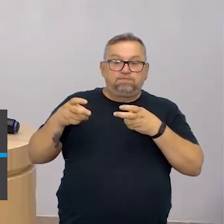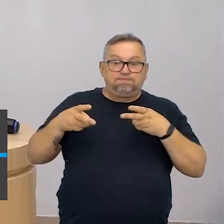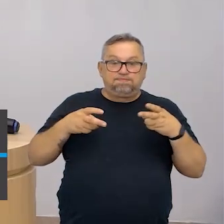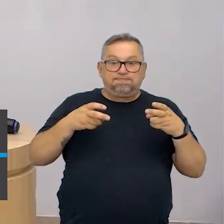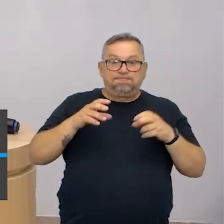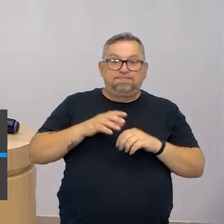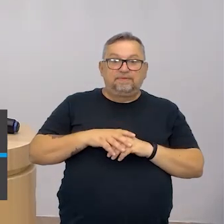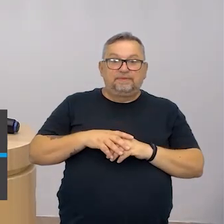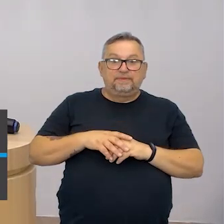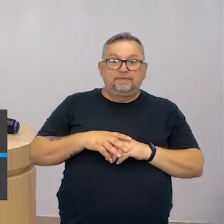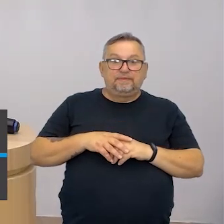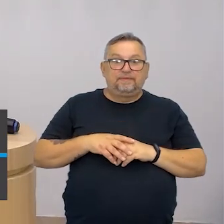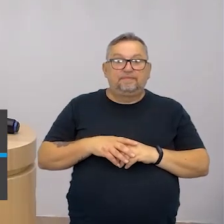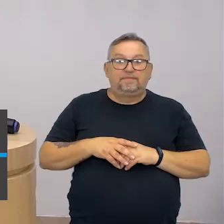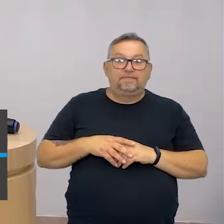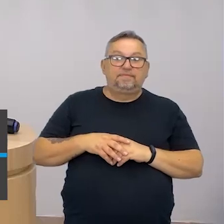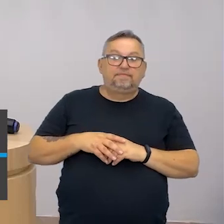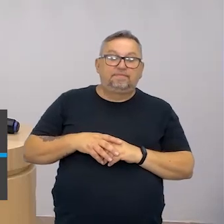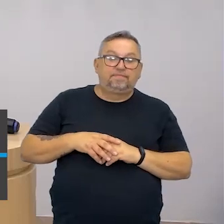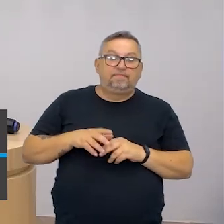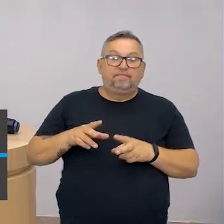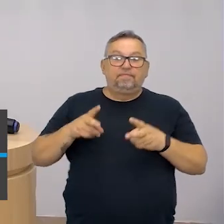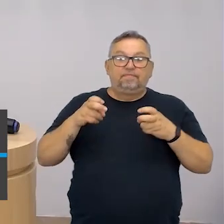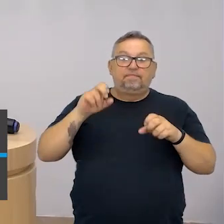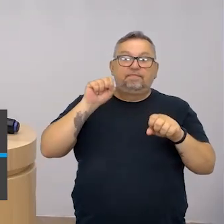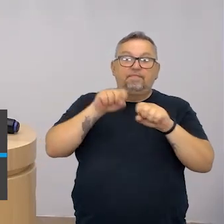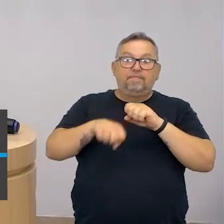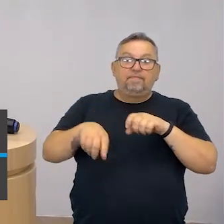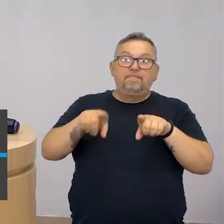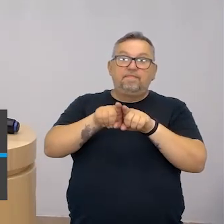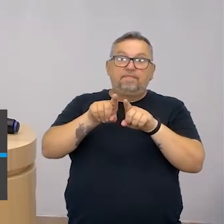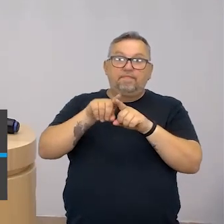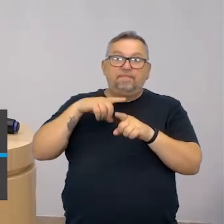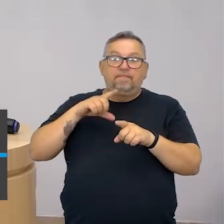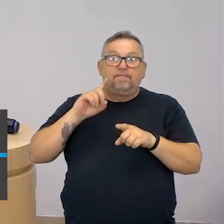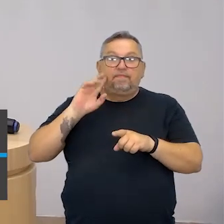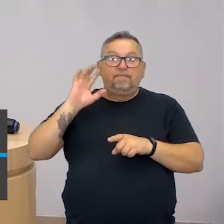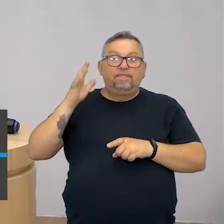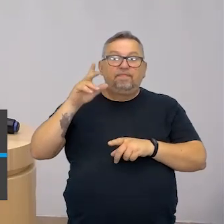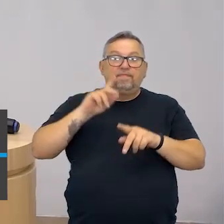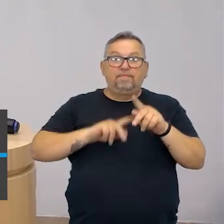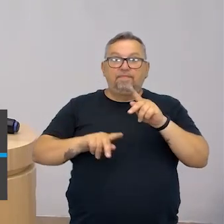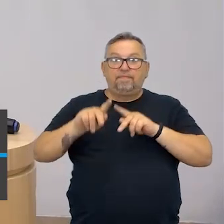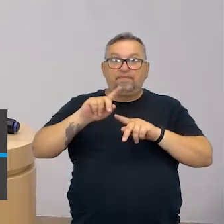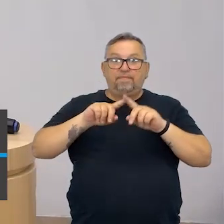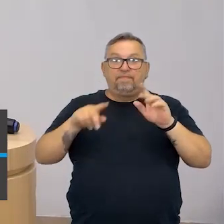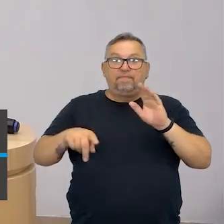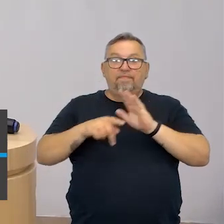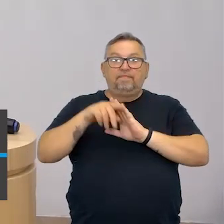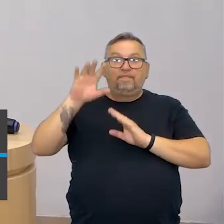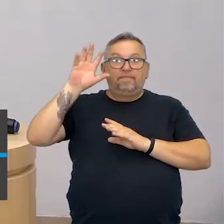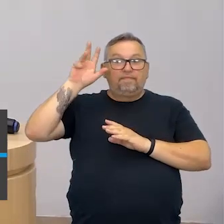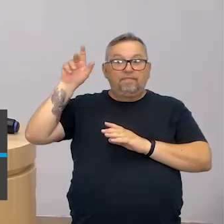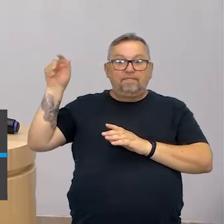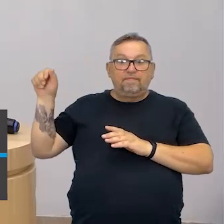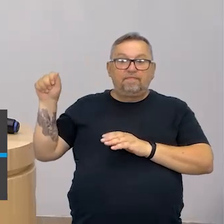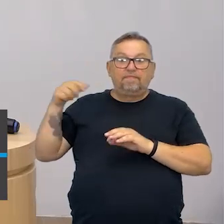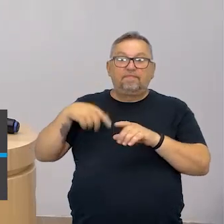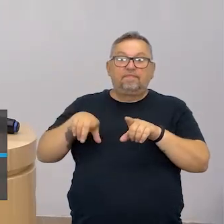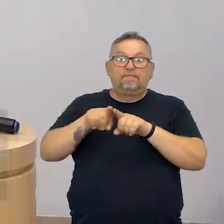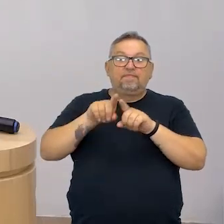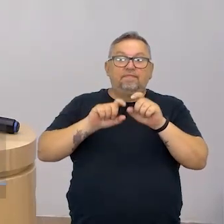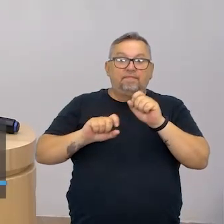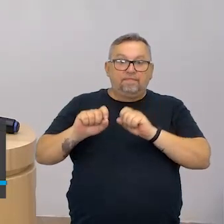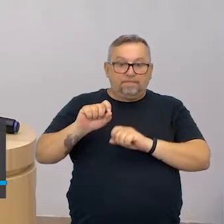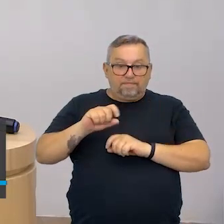nem é o nome correto, essa exploração, essa violência de povos provenientes da África, e que